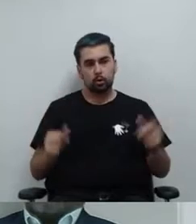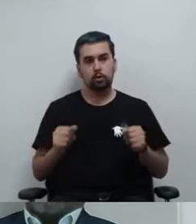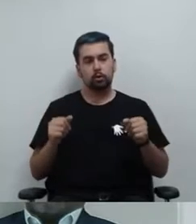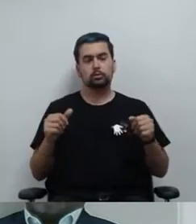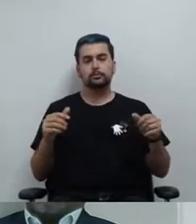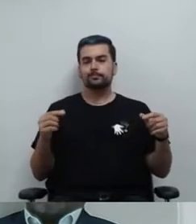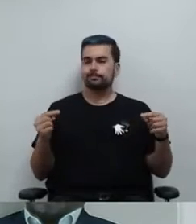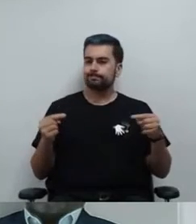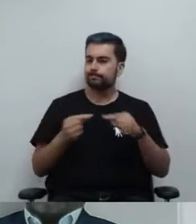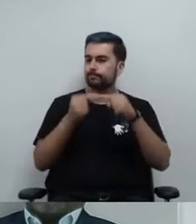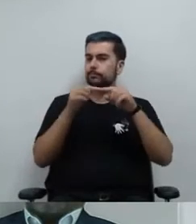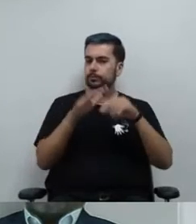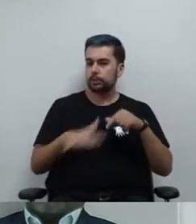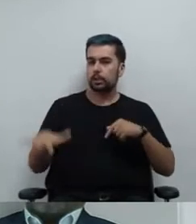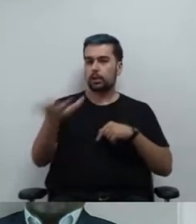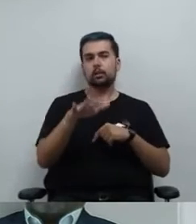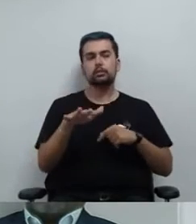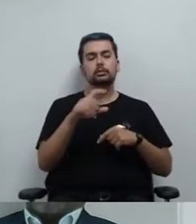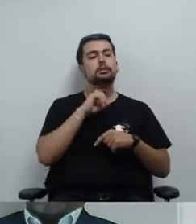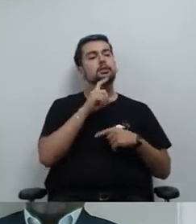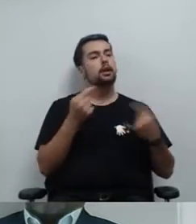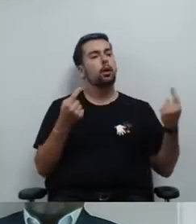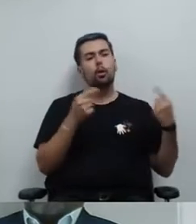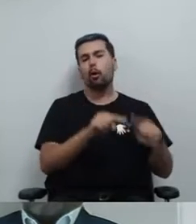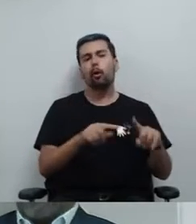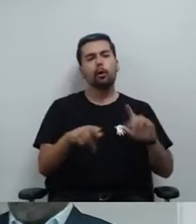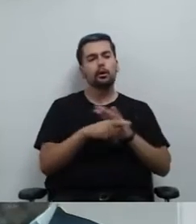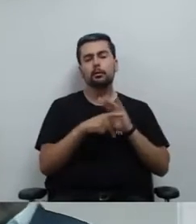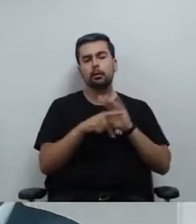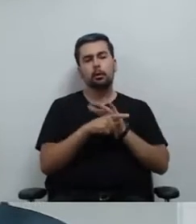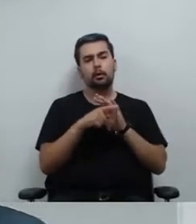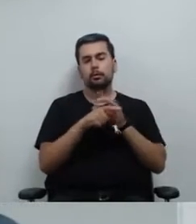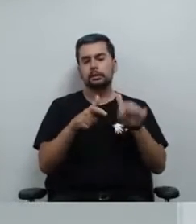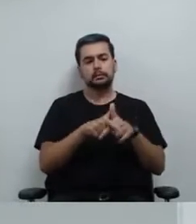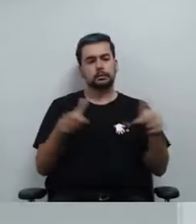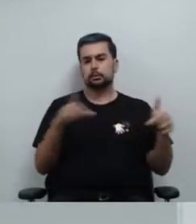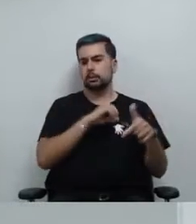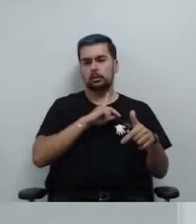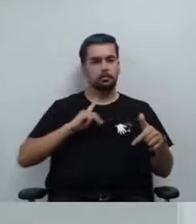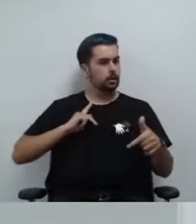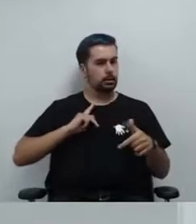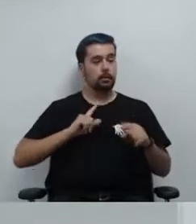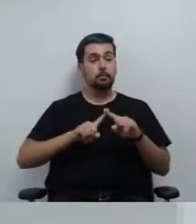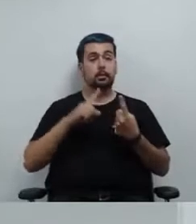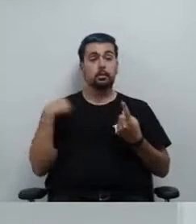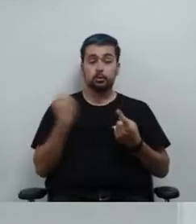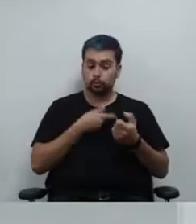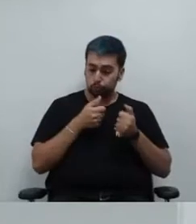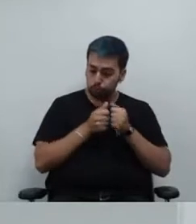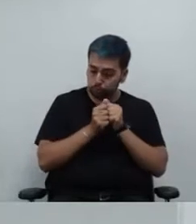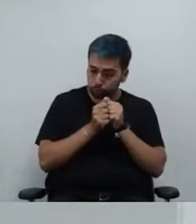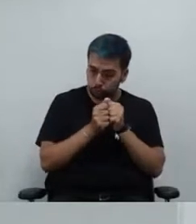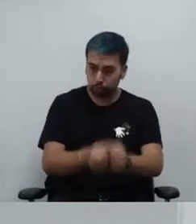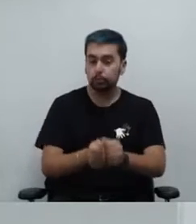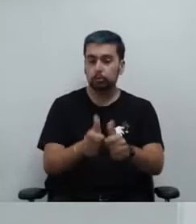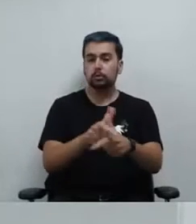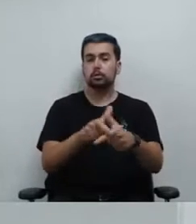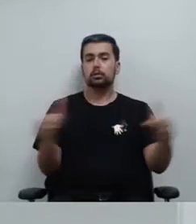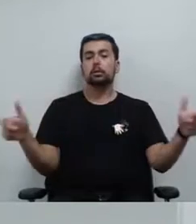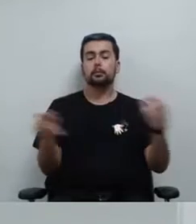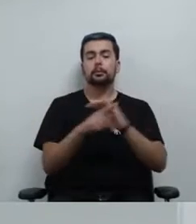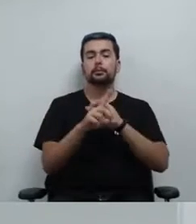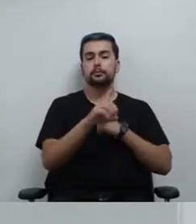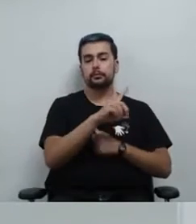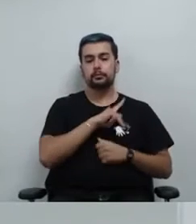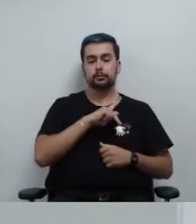consenso geral. Acho que aqui ninguém é contra, né, a expansão da defensoria, mas eu acredito que todos nós estamos juntos para a expansão da